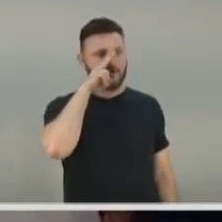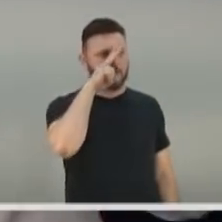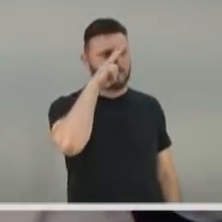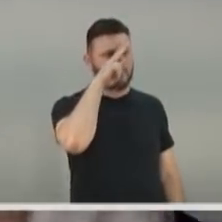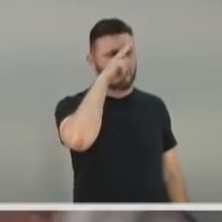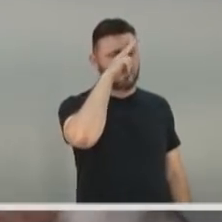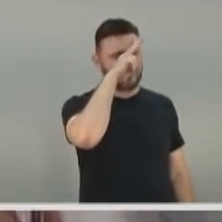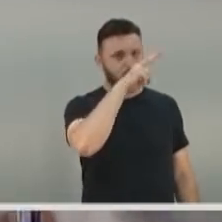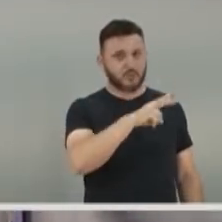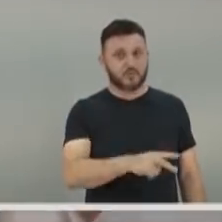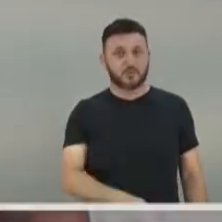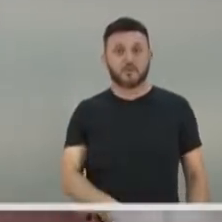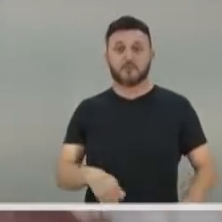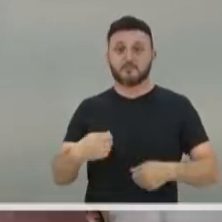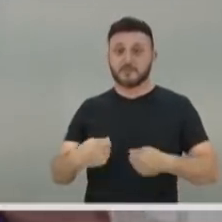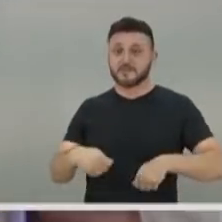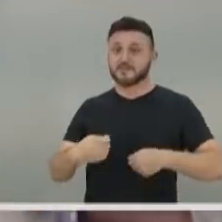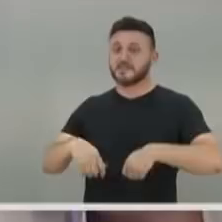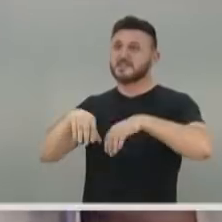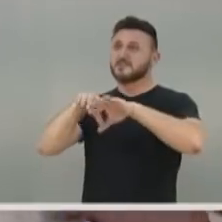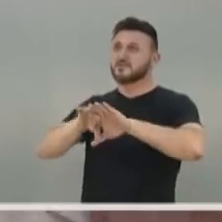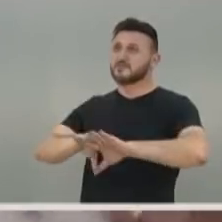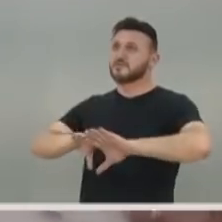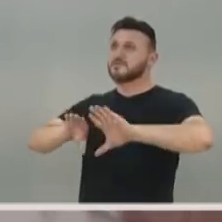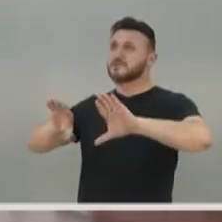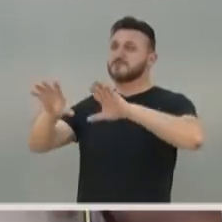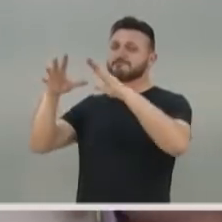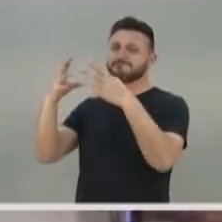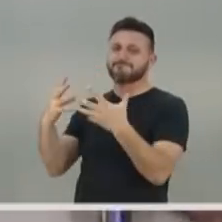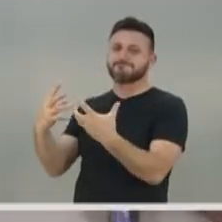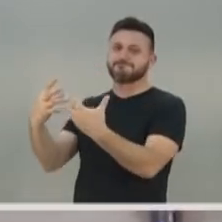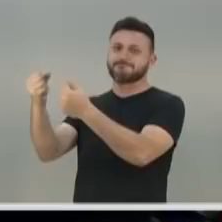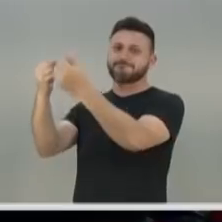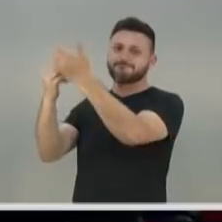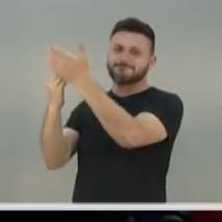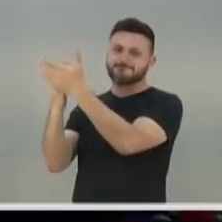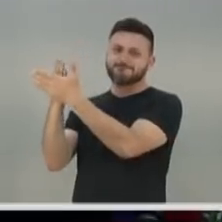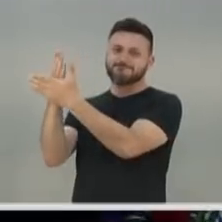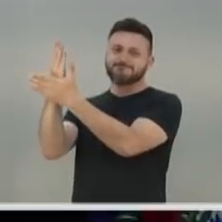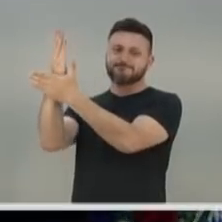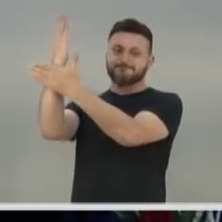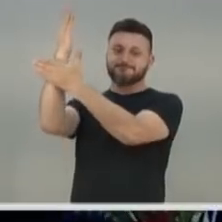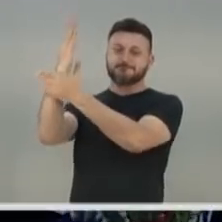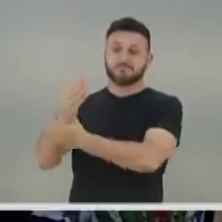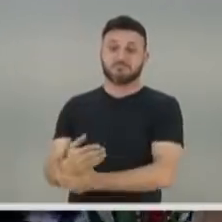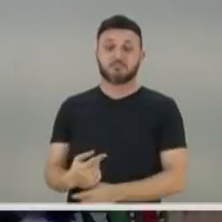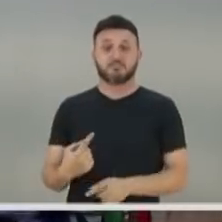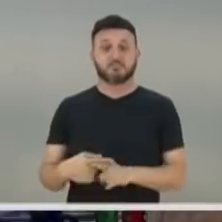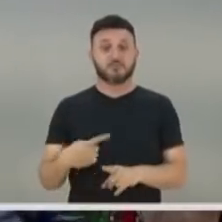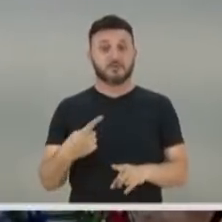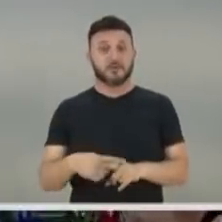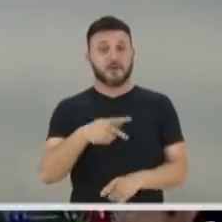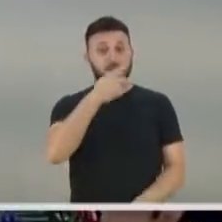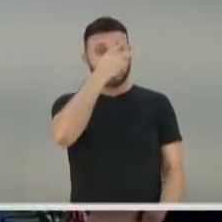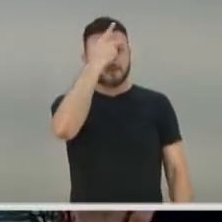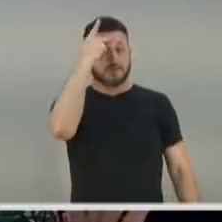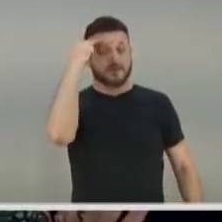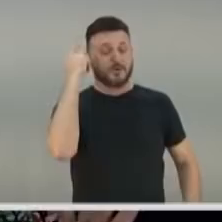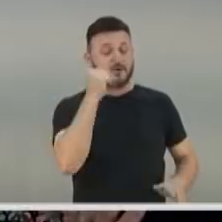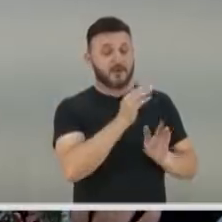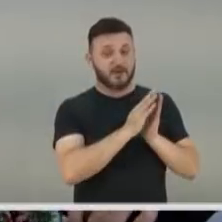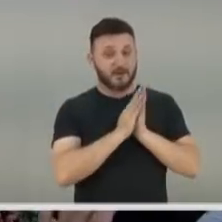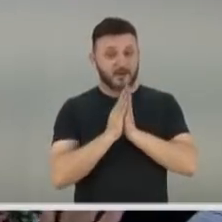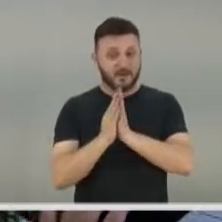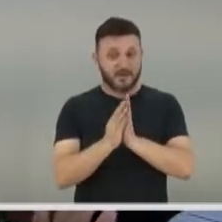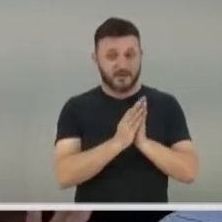orar, o céu eu tenho que adentrar, pois aquele que ora